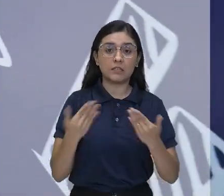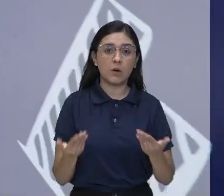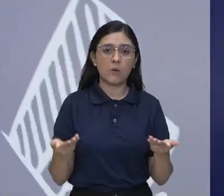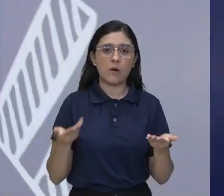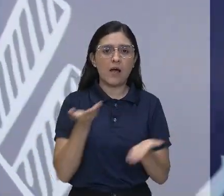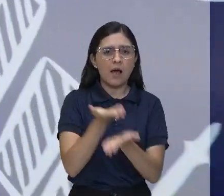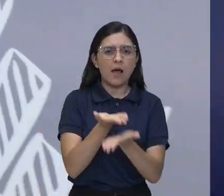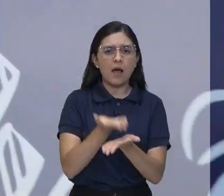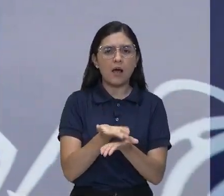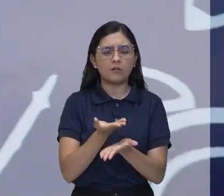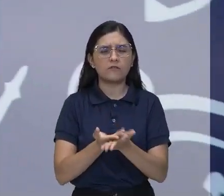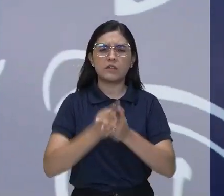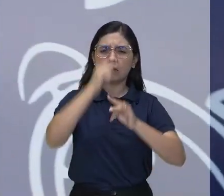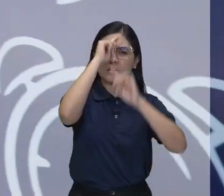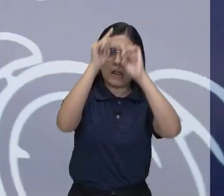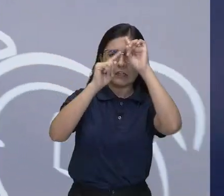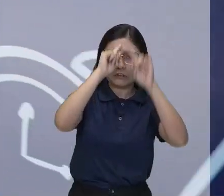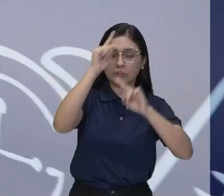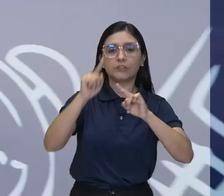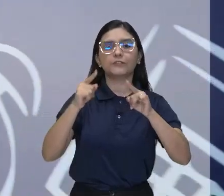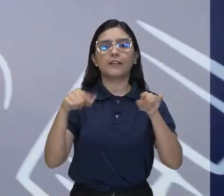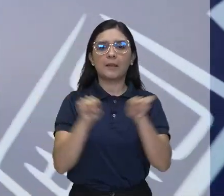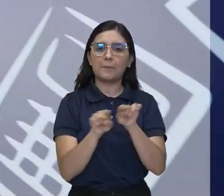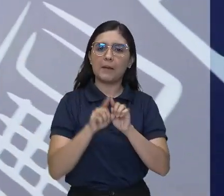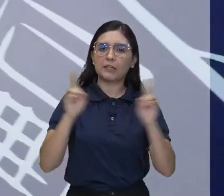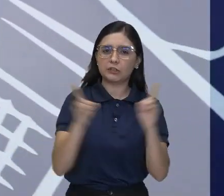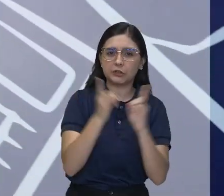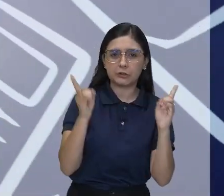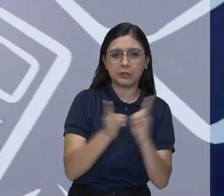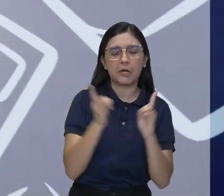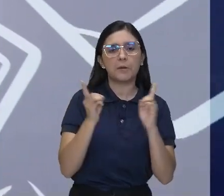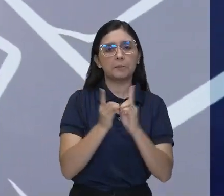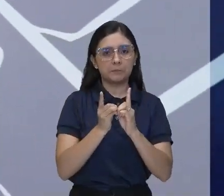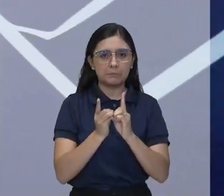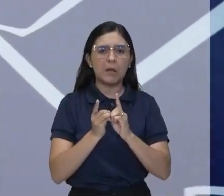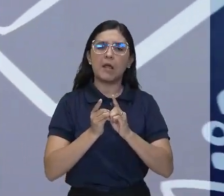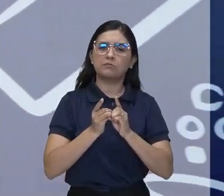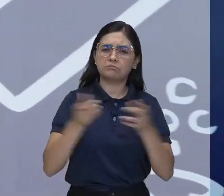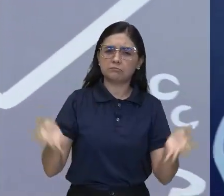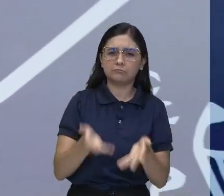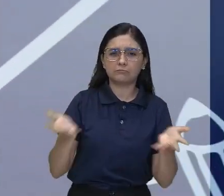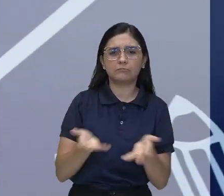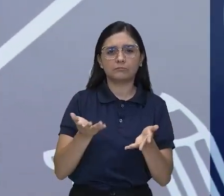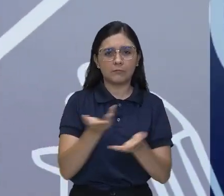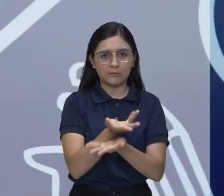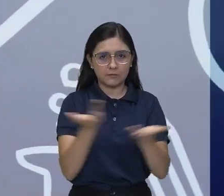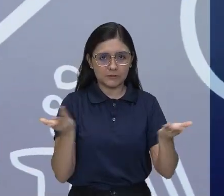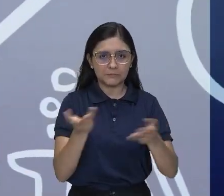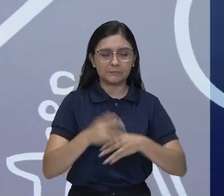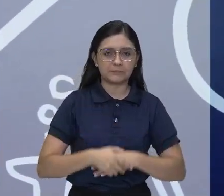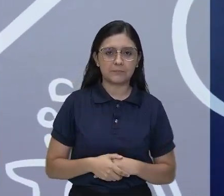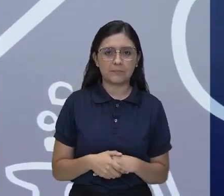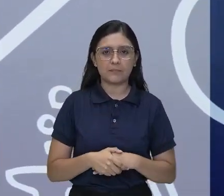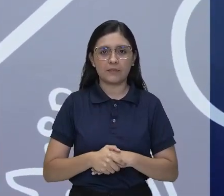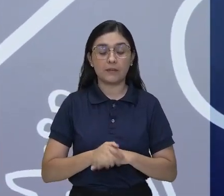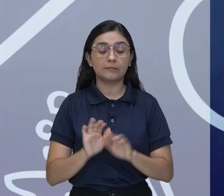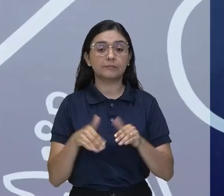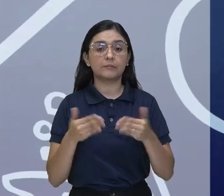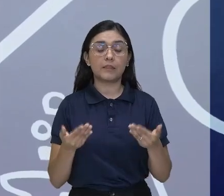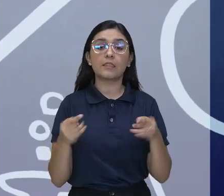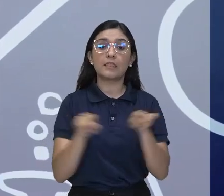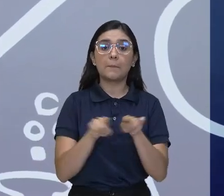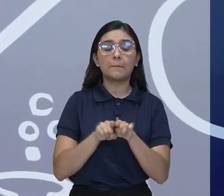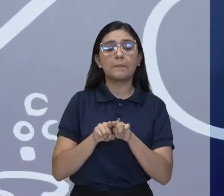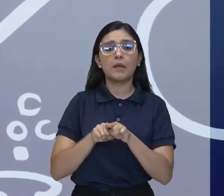aulas serão criativas, dinâmicas, com muito entusiasmo para todos vocês. Trouxe